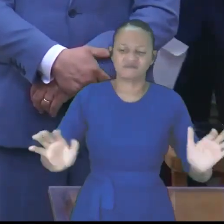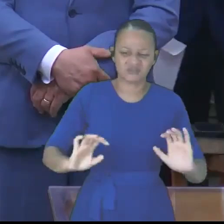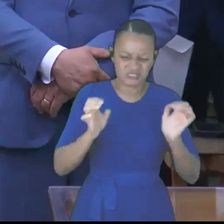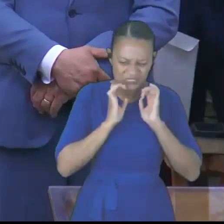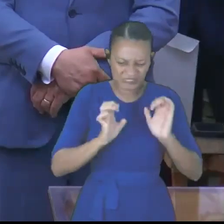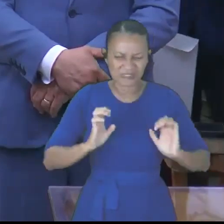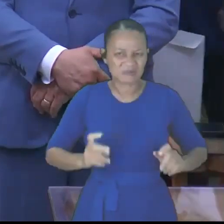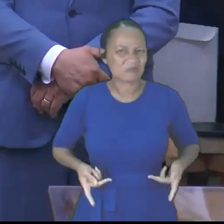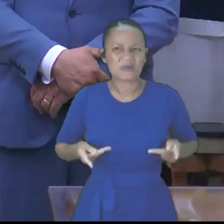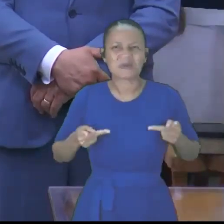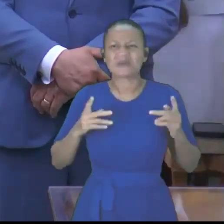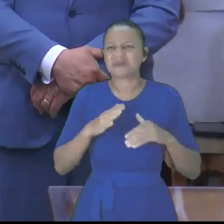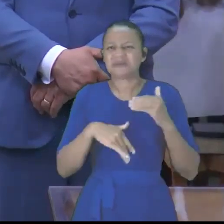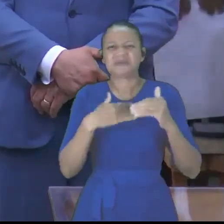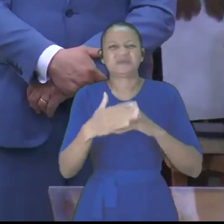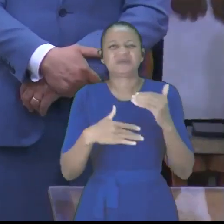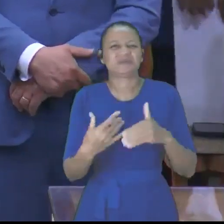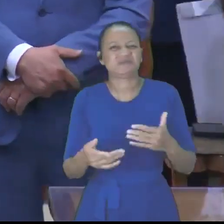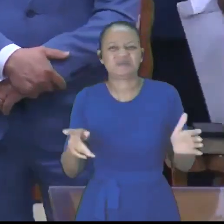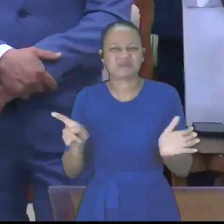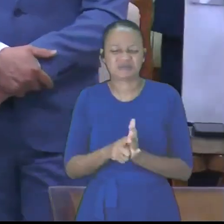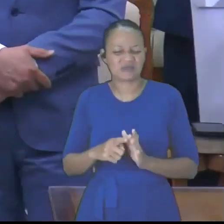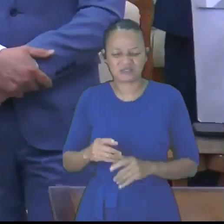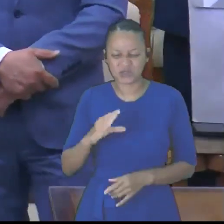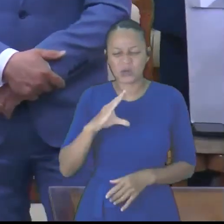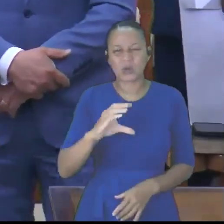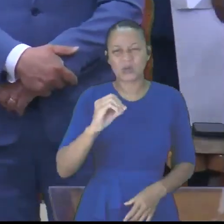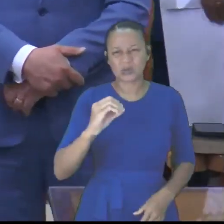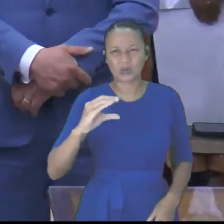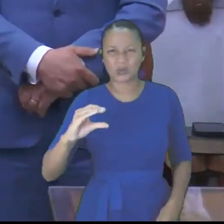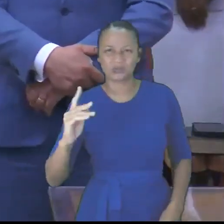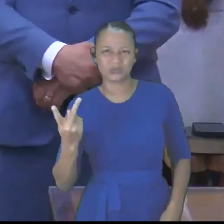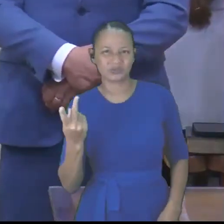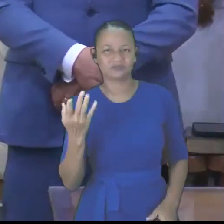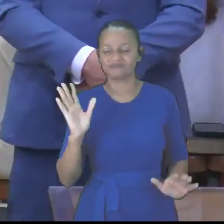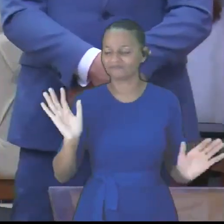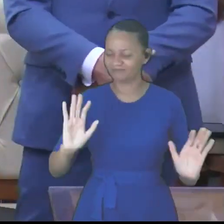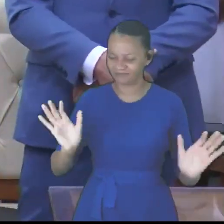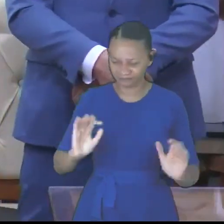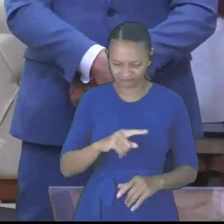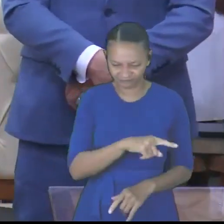da prosperidade, não é coach. Não, vós mesmos